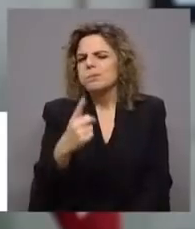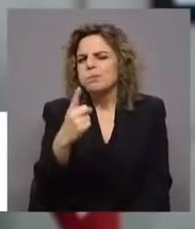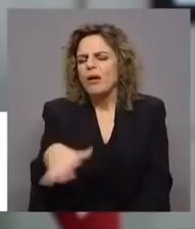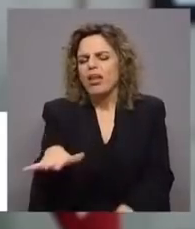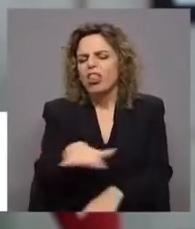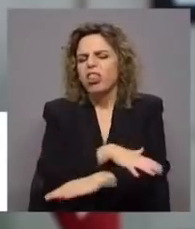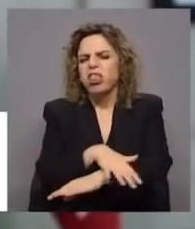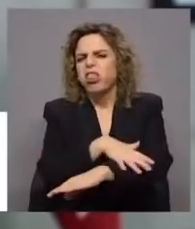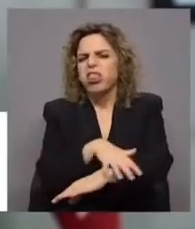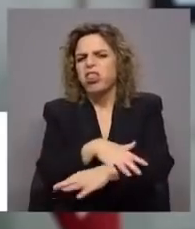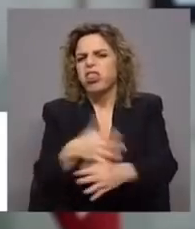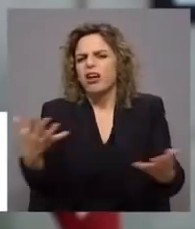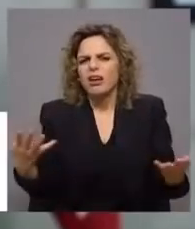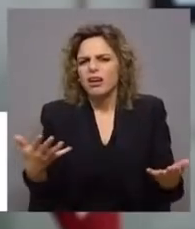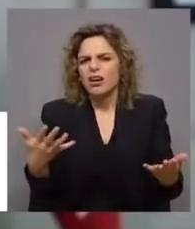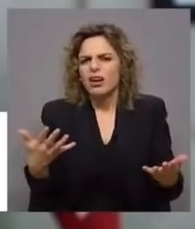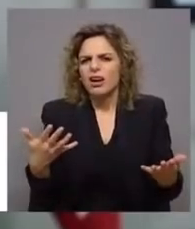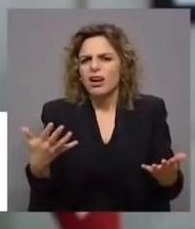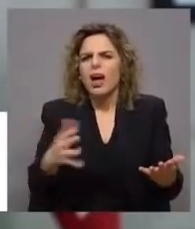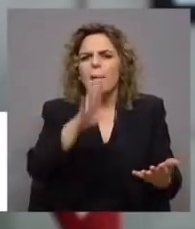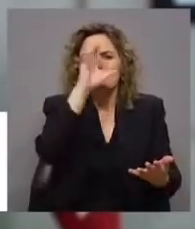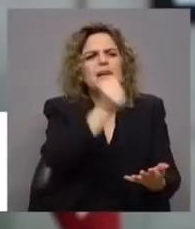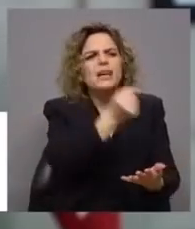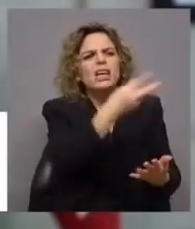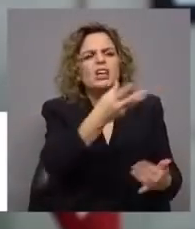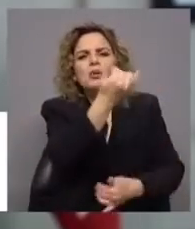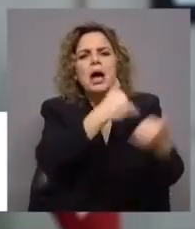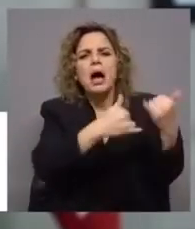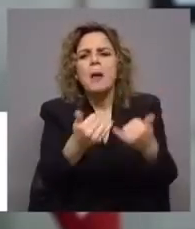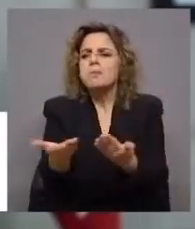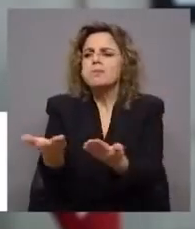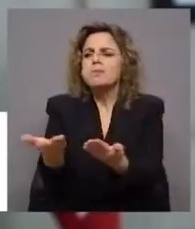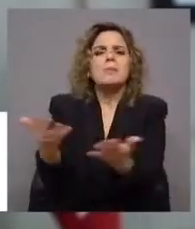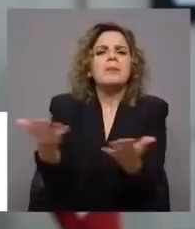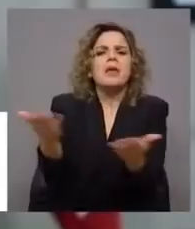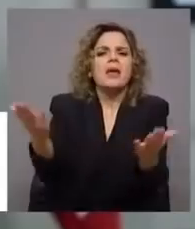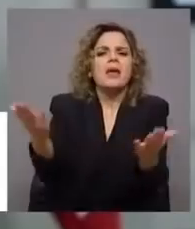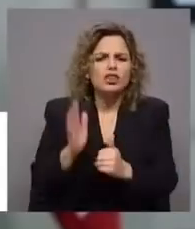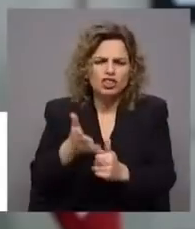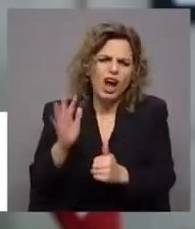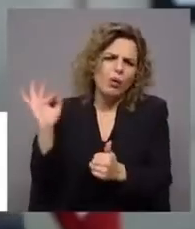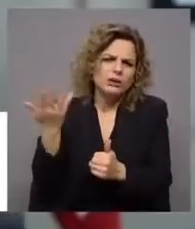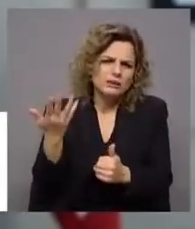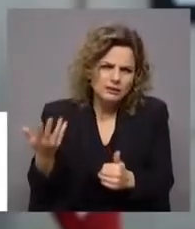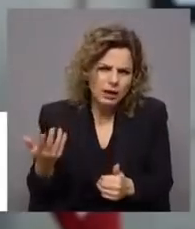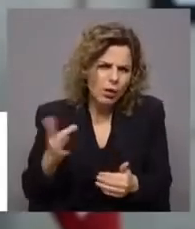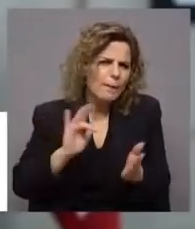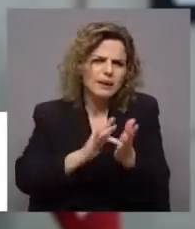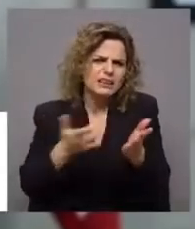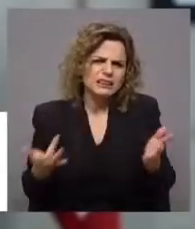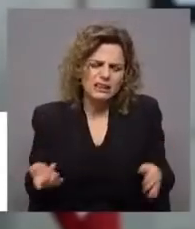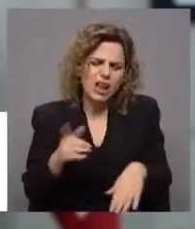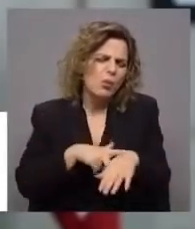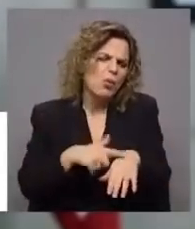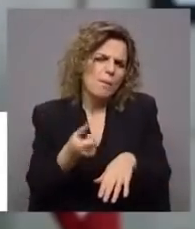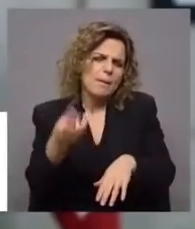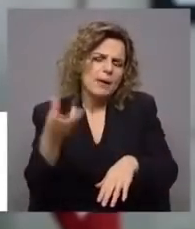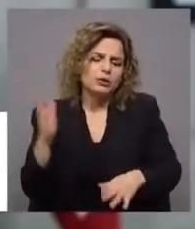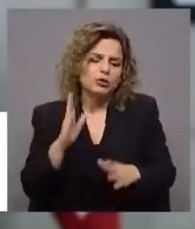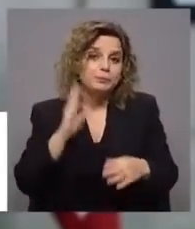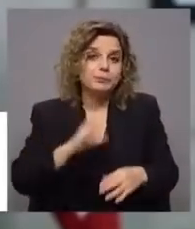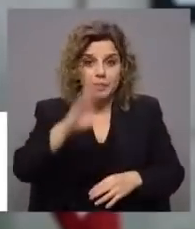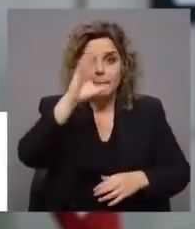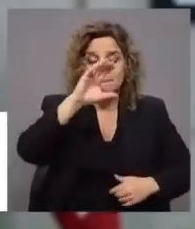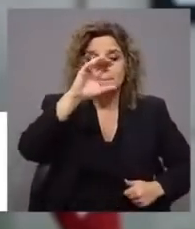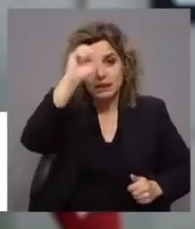é até muito difícil substituir ministros. E aqui já aconteceu no Brasil vários momentos em que o ministro, o